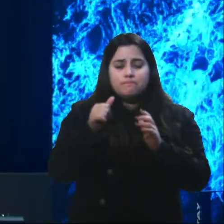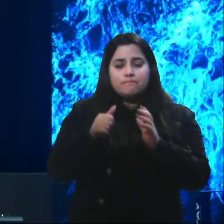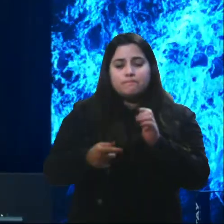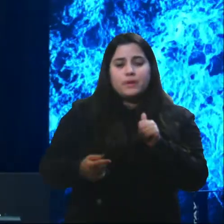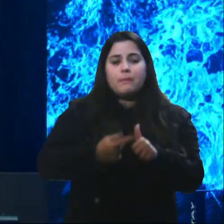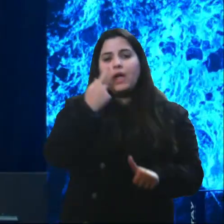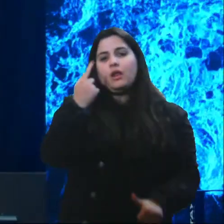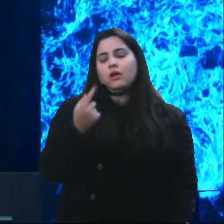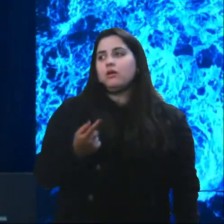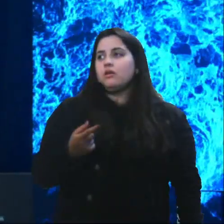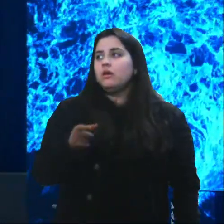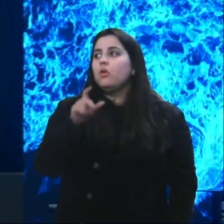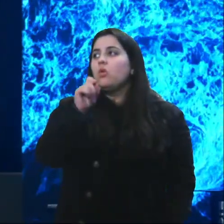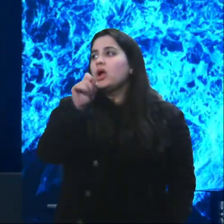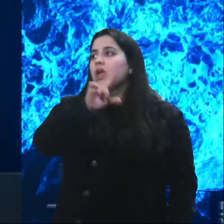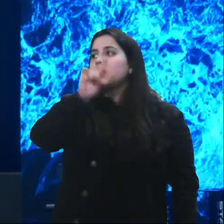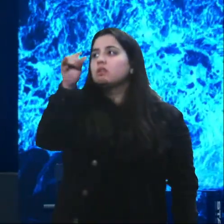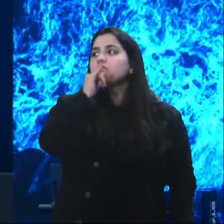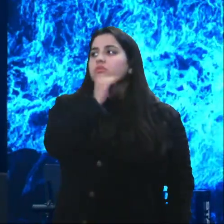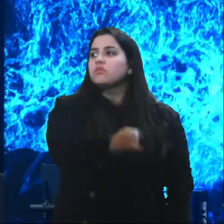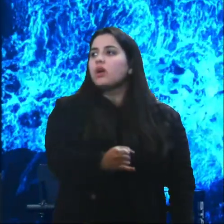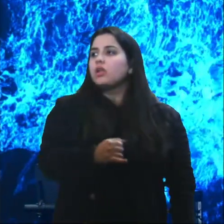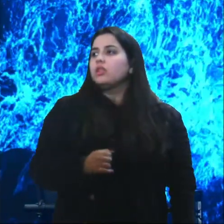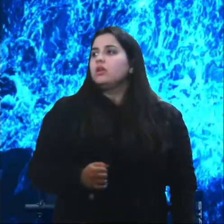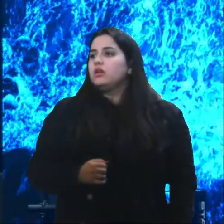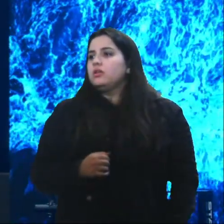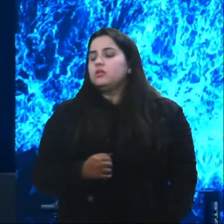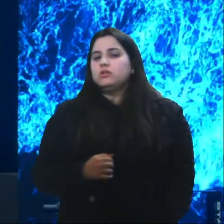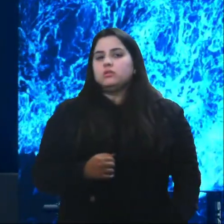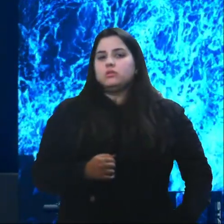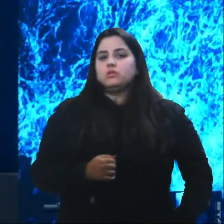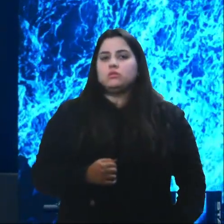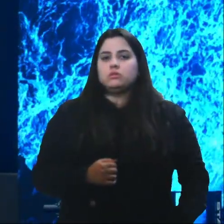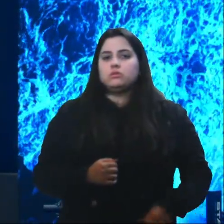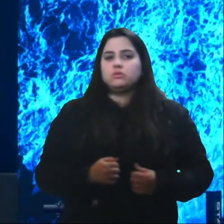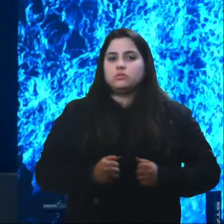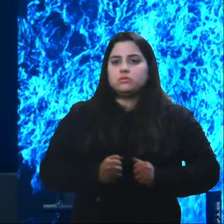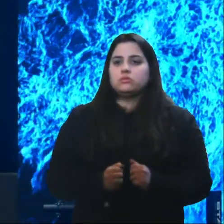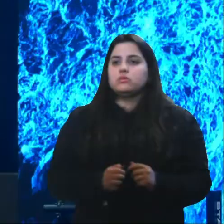pessoas quando Ele aparece? Alguém sabe?